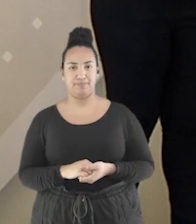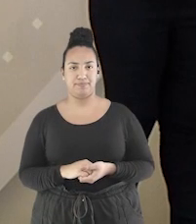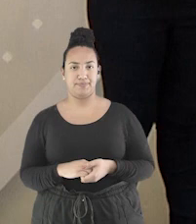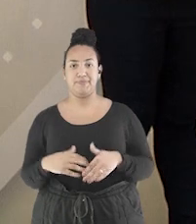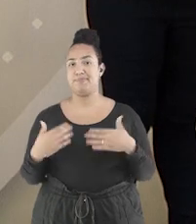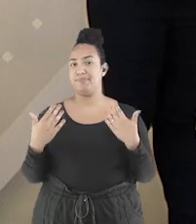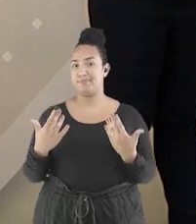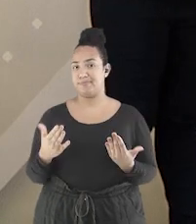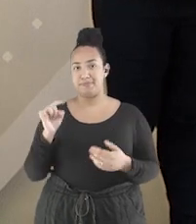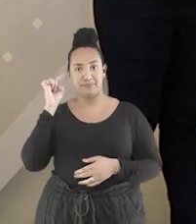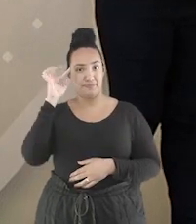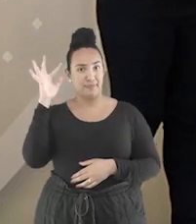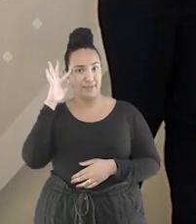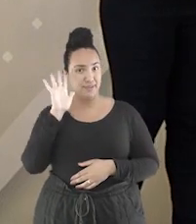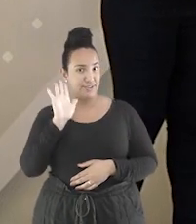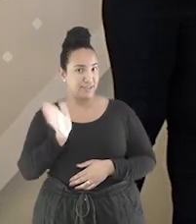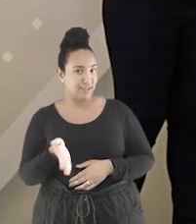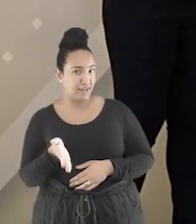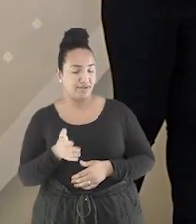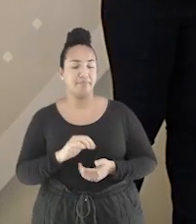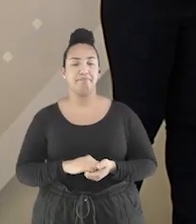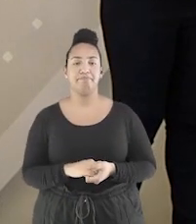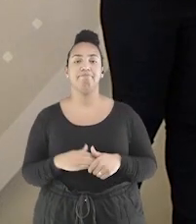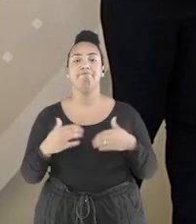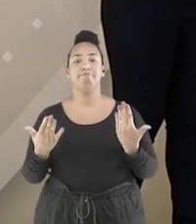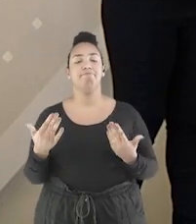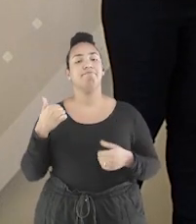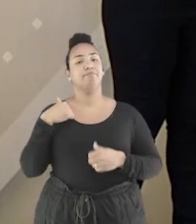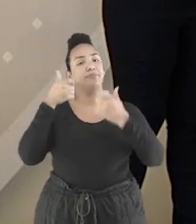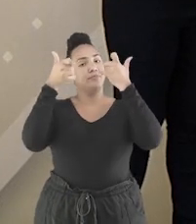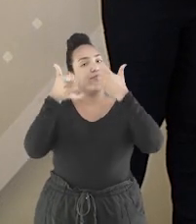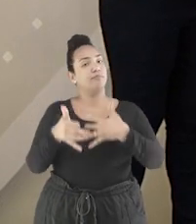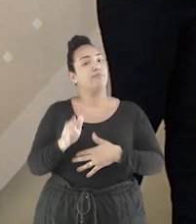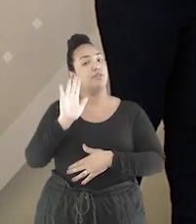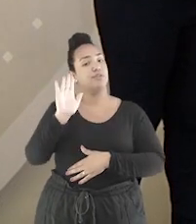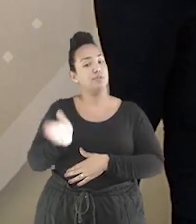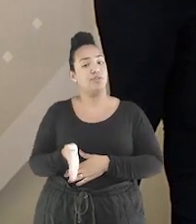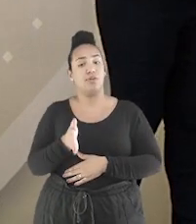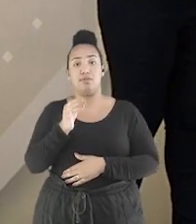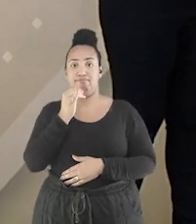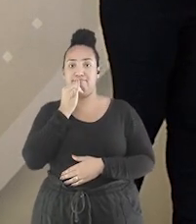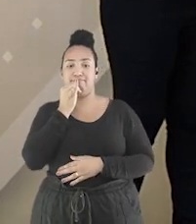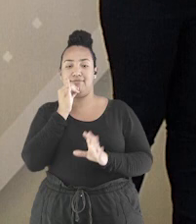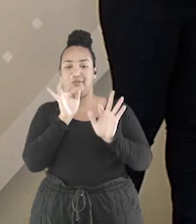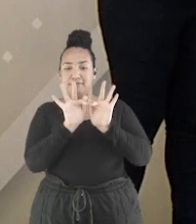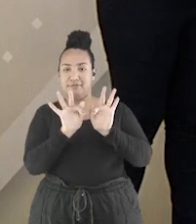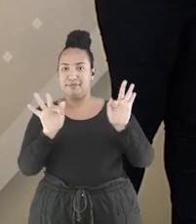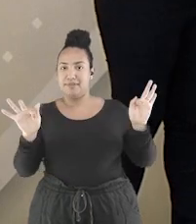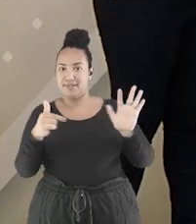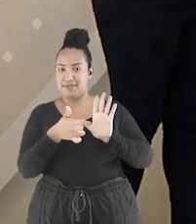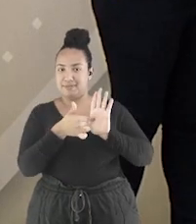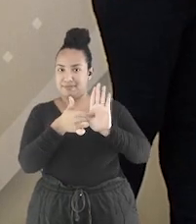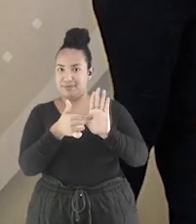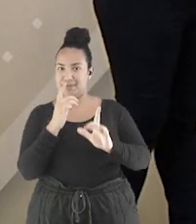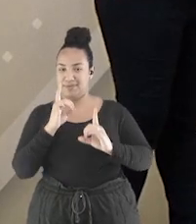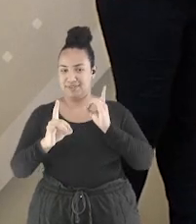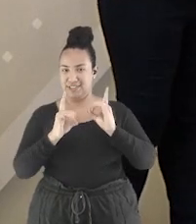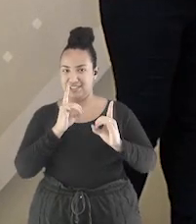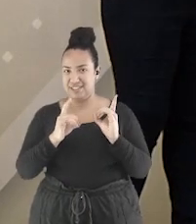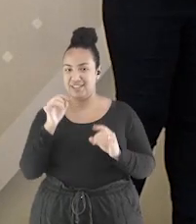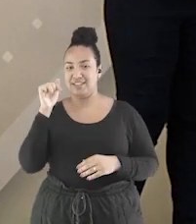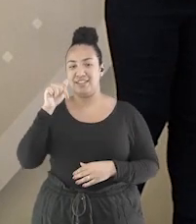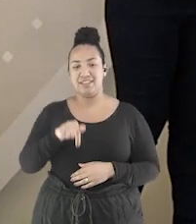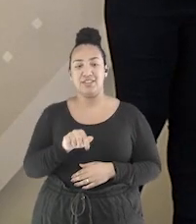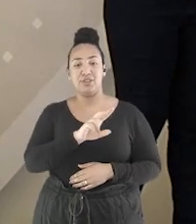E aí, conseguiram pensar? Como dissemos anteriormente, as expressões que destacamos no nosso diálogo